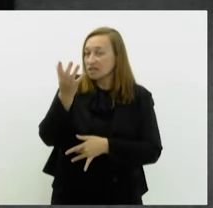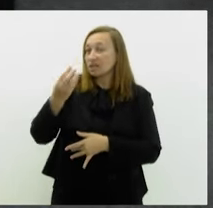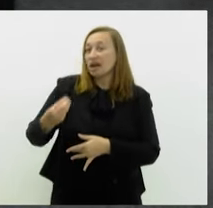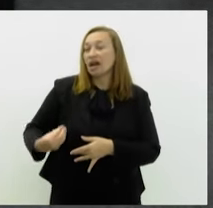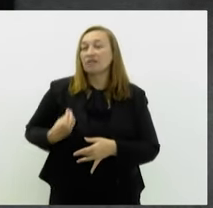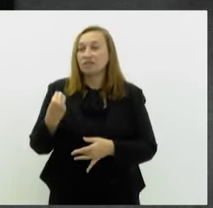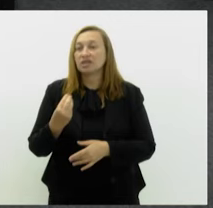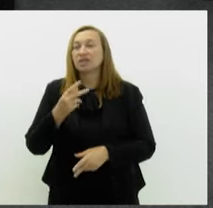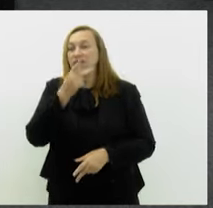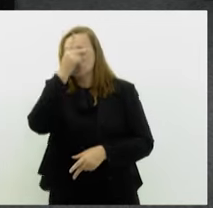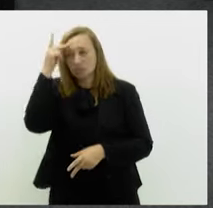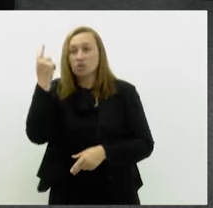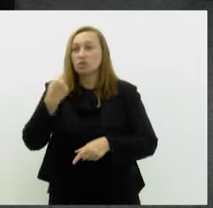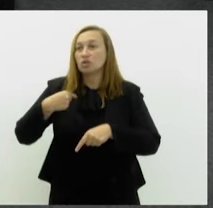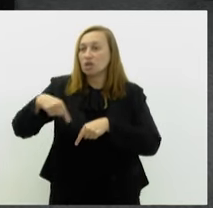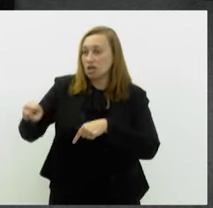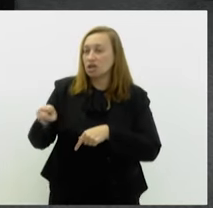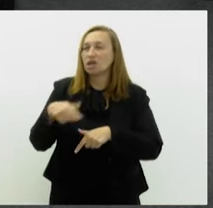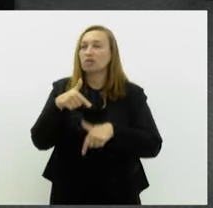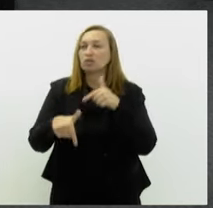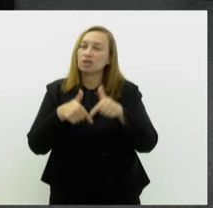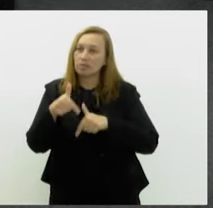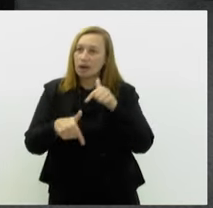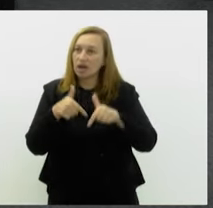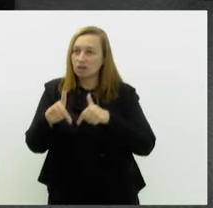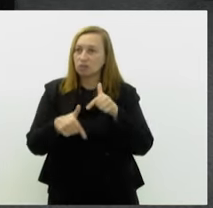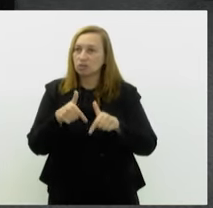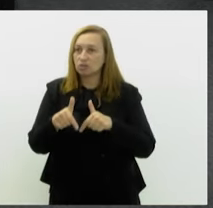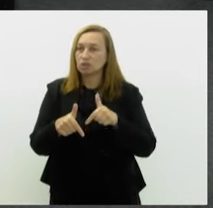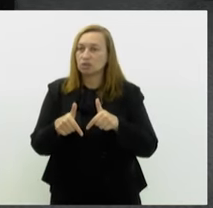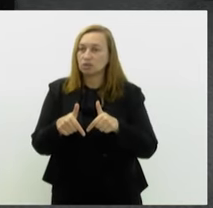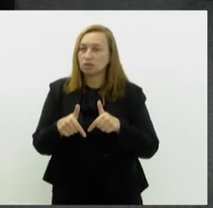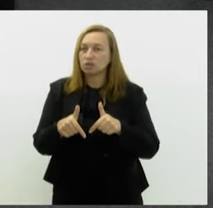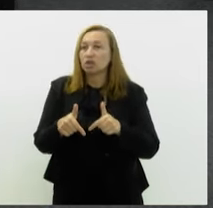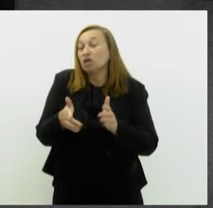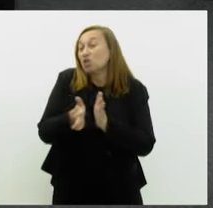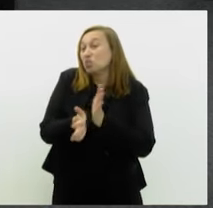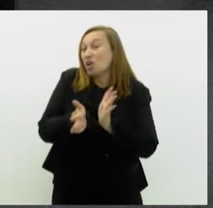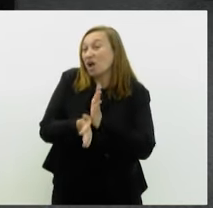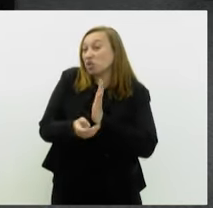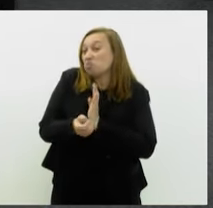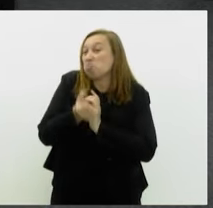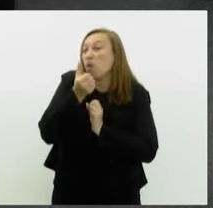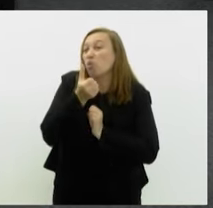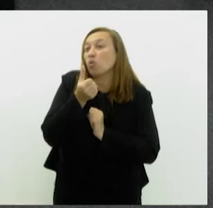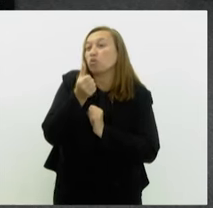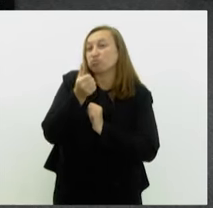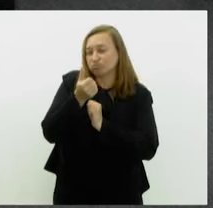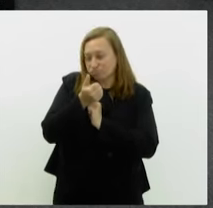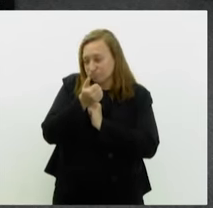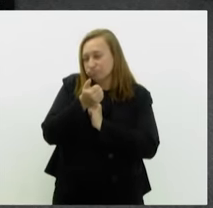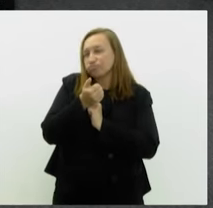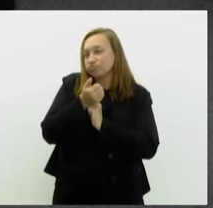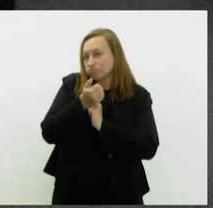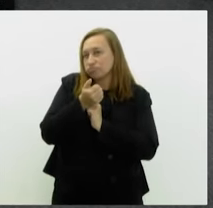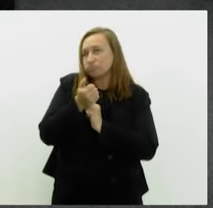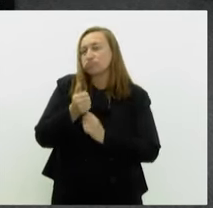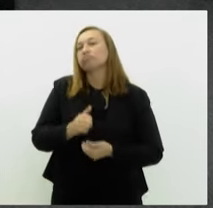pessoas pudessem chegar nos seus trabalhos e que esse custo fosse